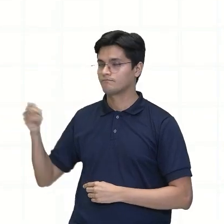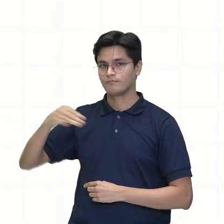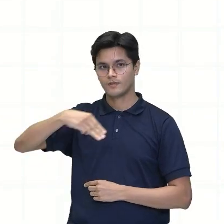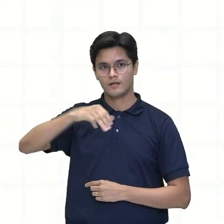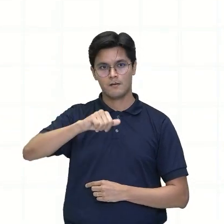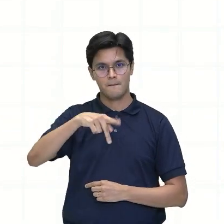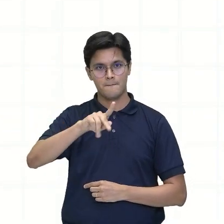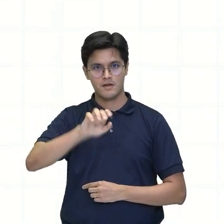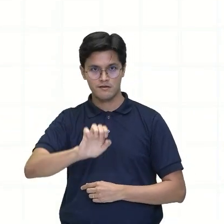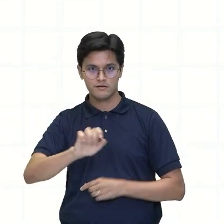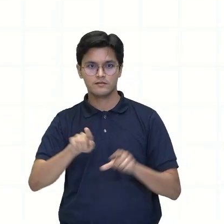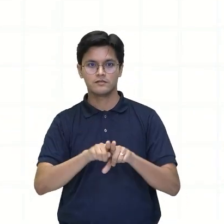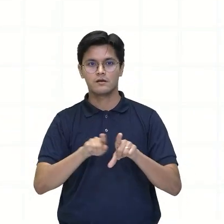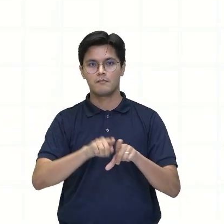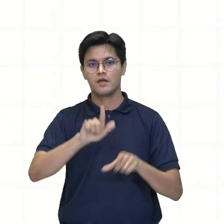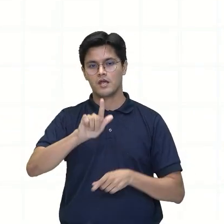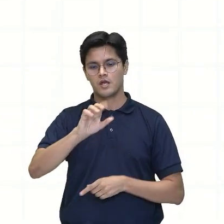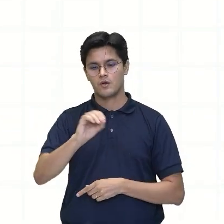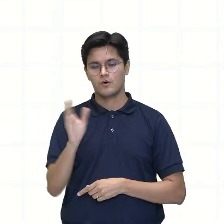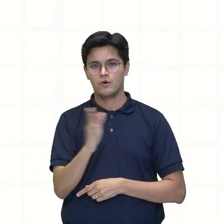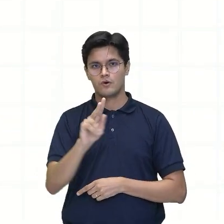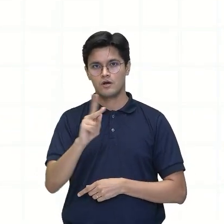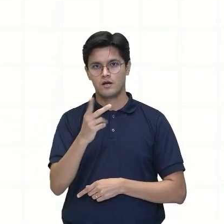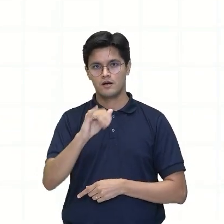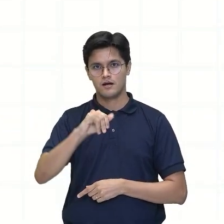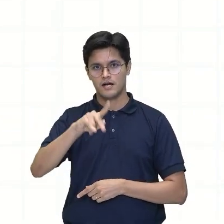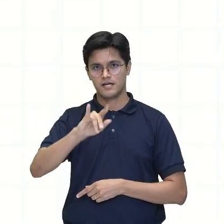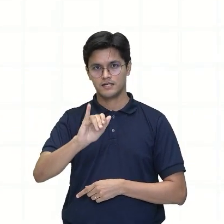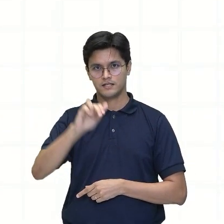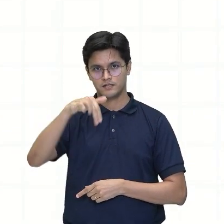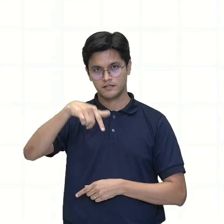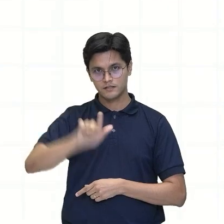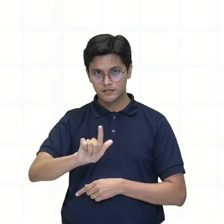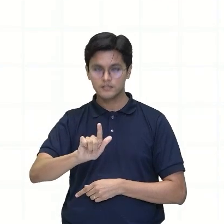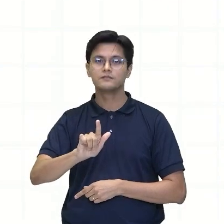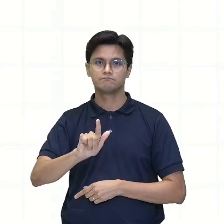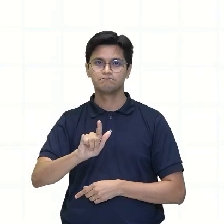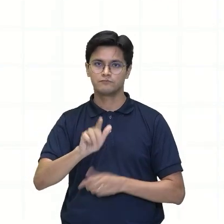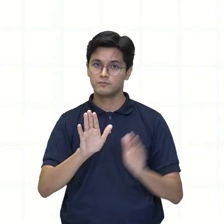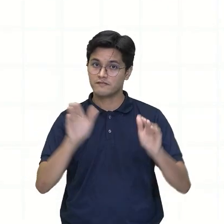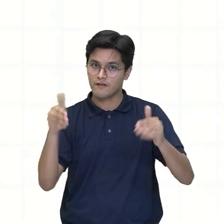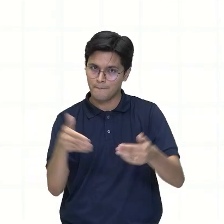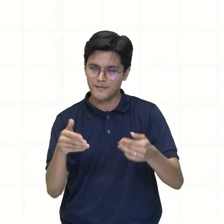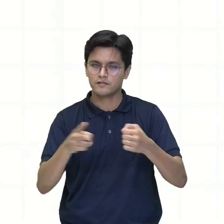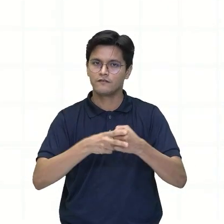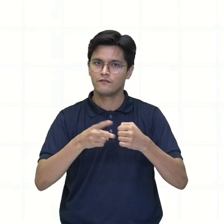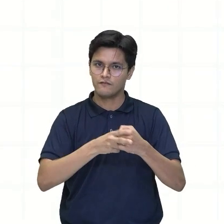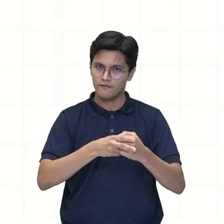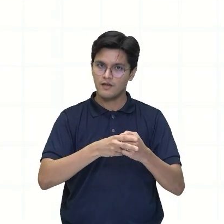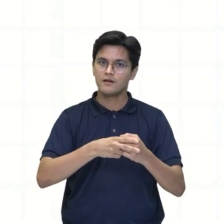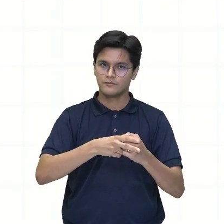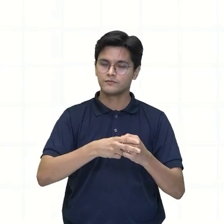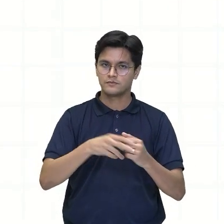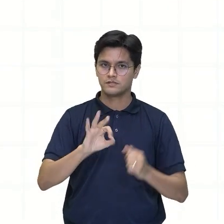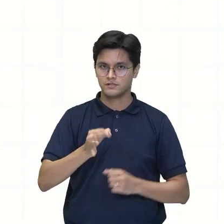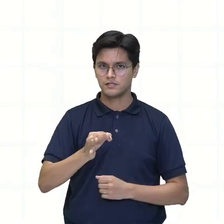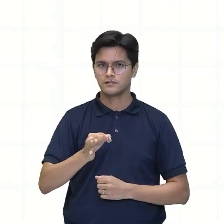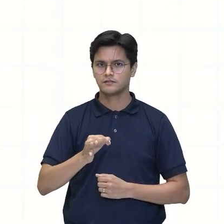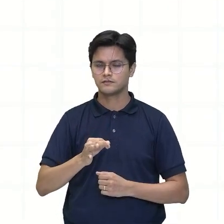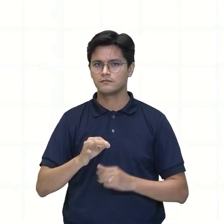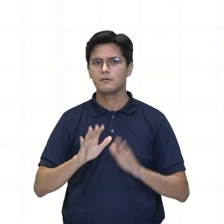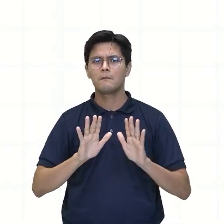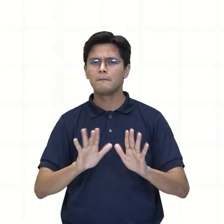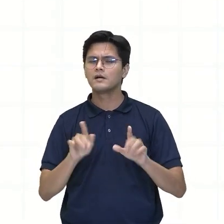go hiking, verbos, apenas verbos. Cadê o subject pronoun, professora,